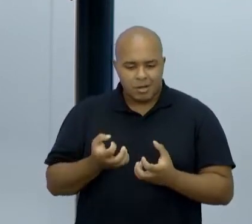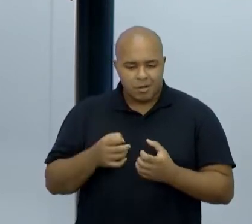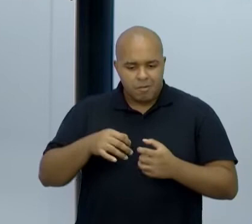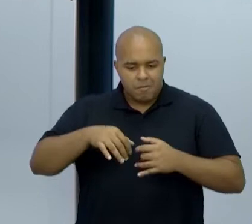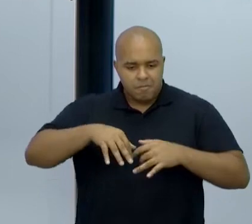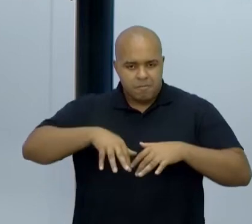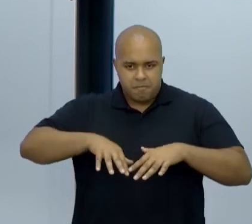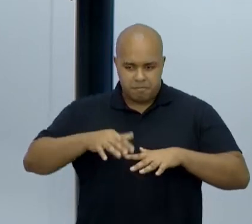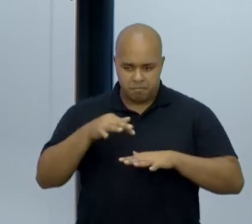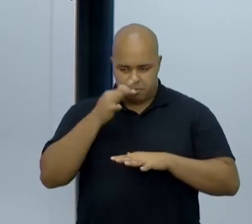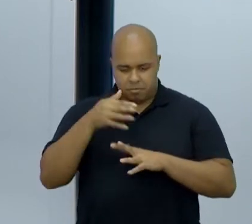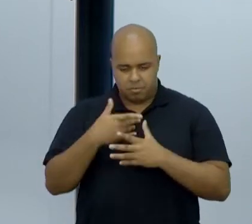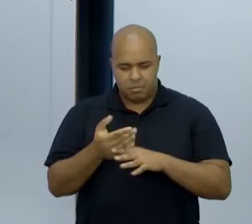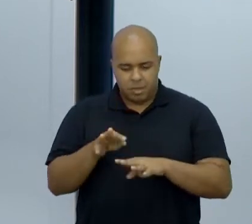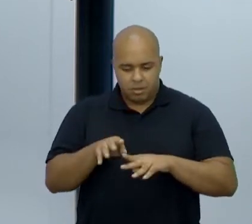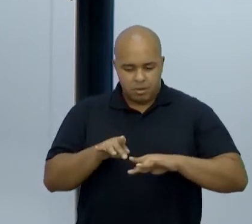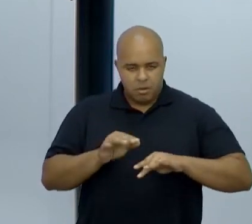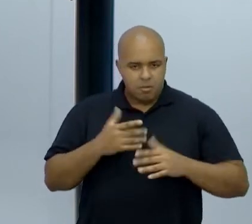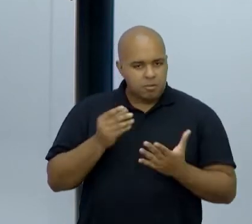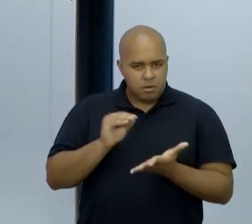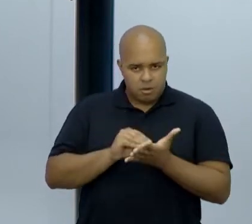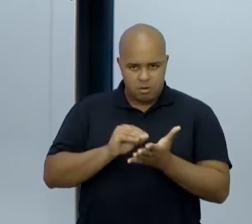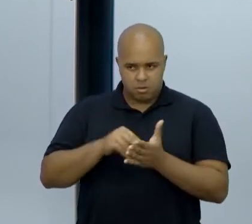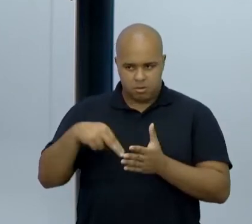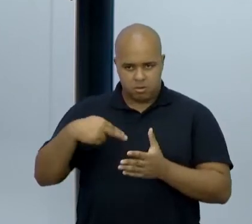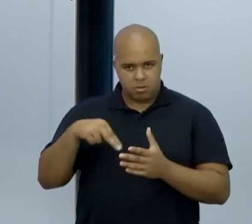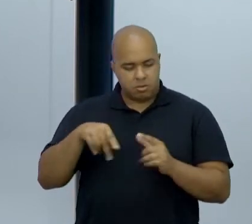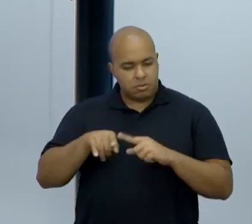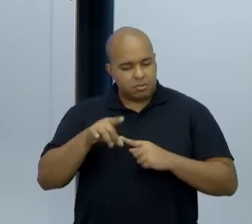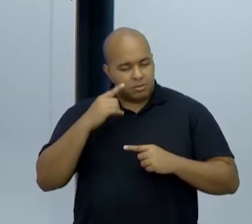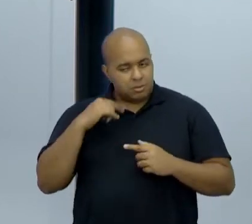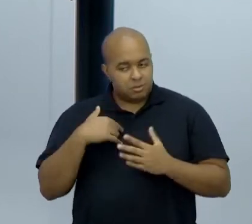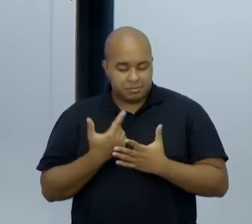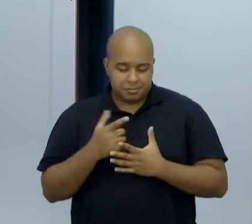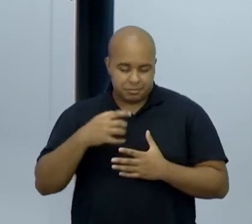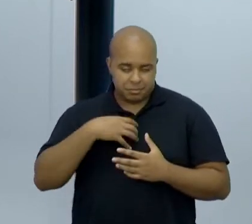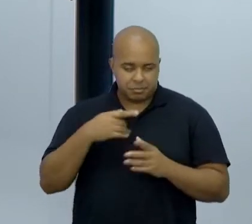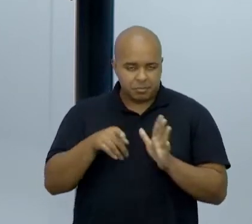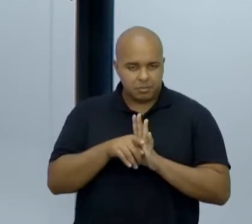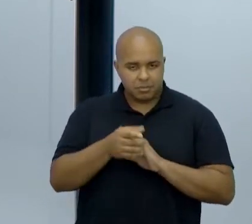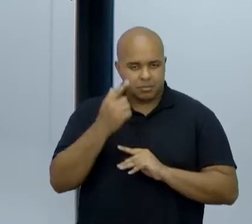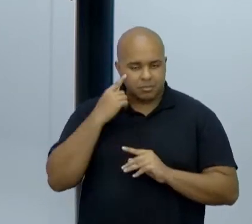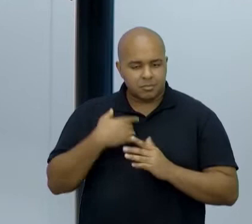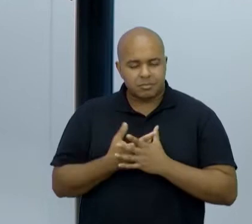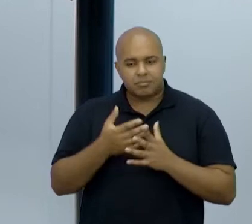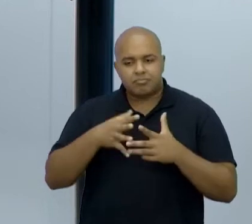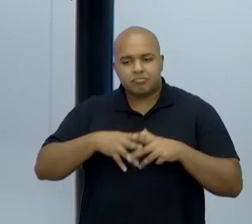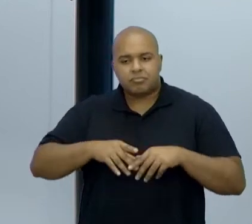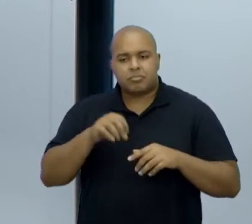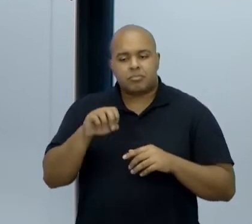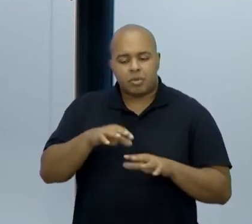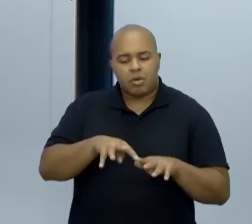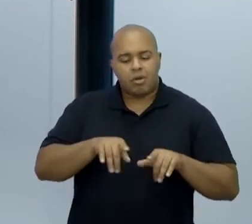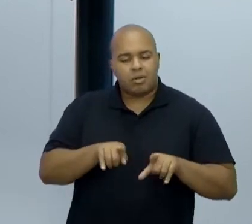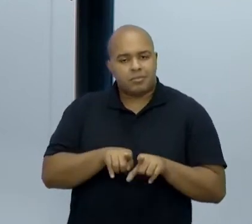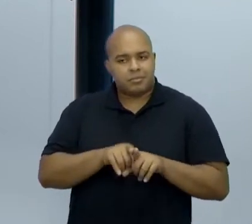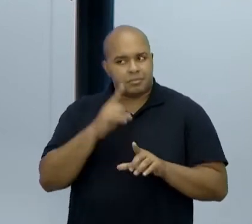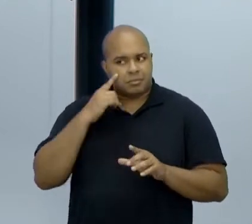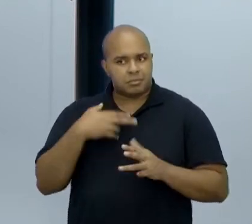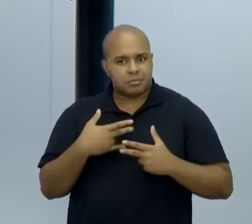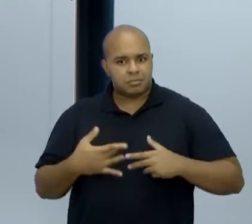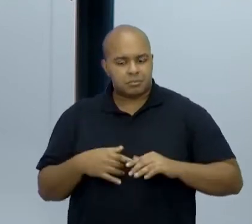frente. E aquele solo fica defasado em nutrientes. Isso é uma forma de você degradar o solo também.